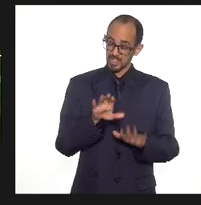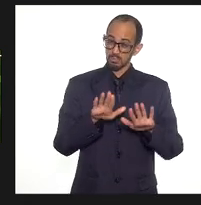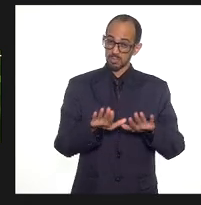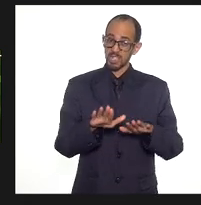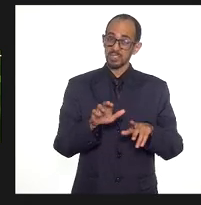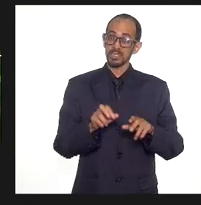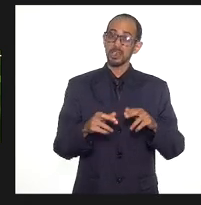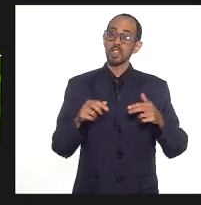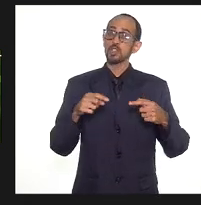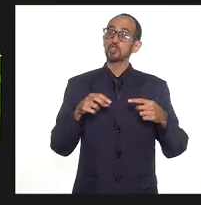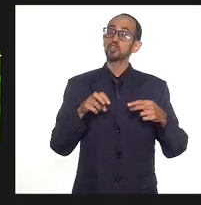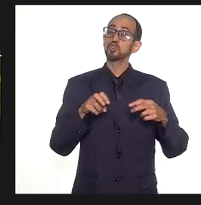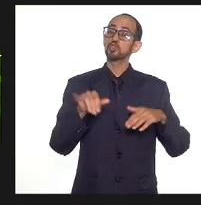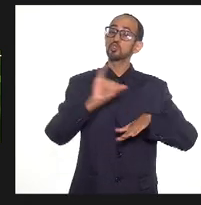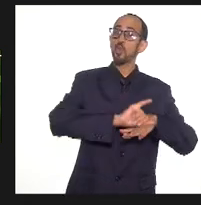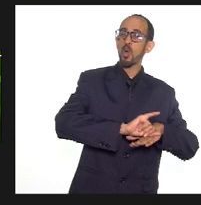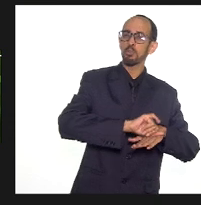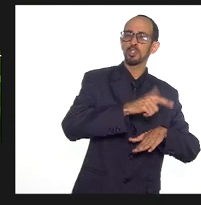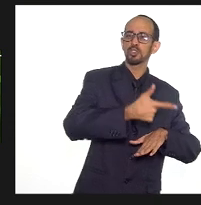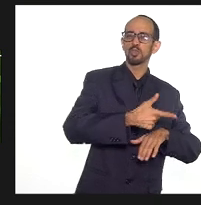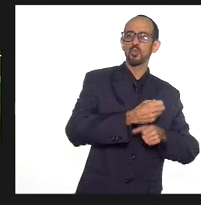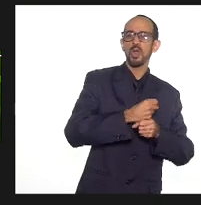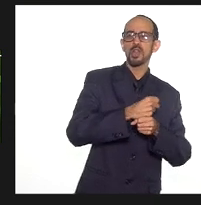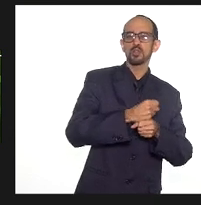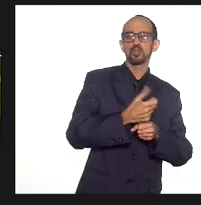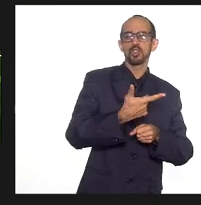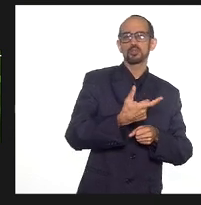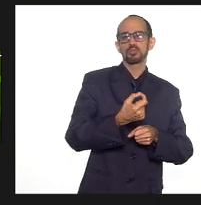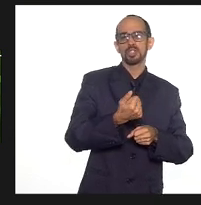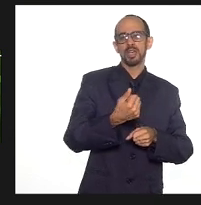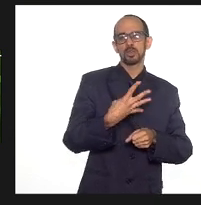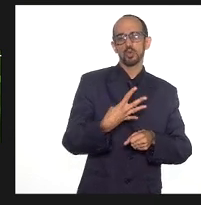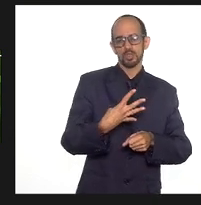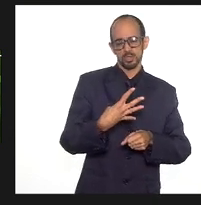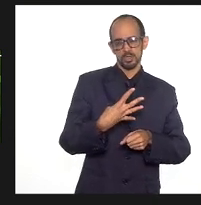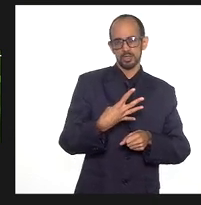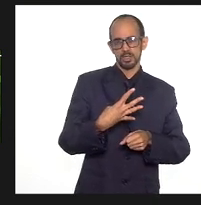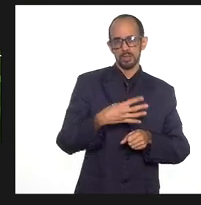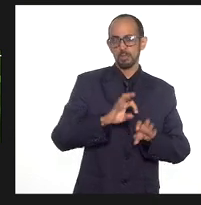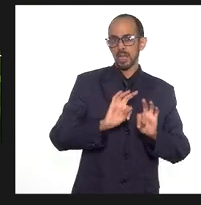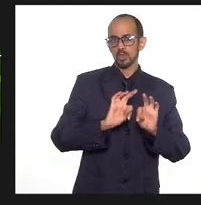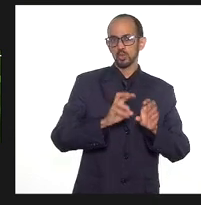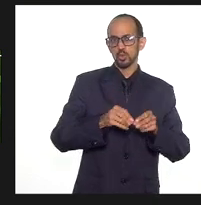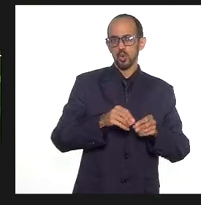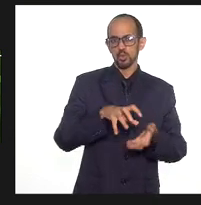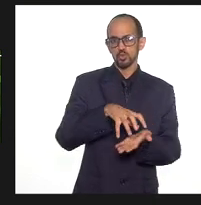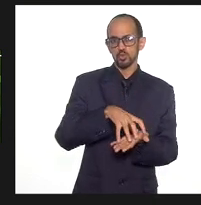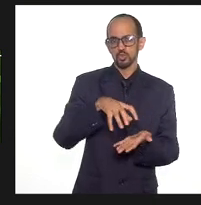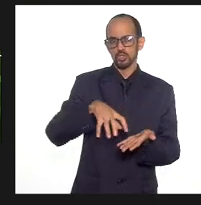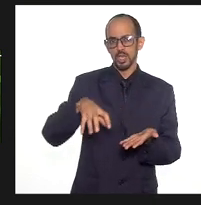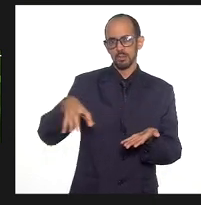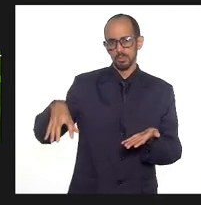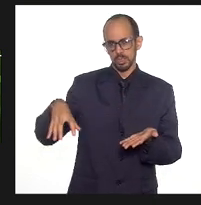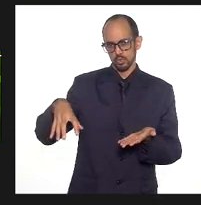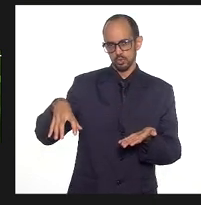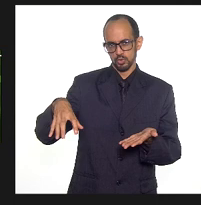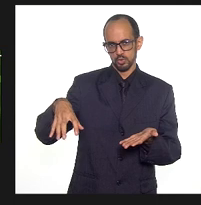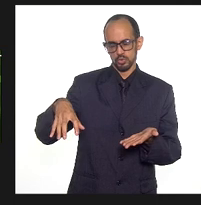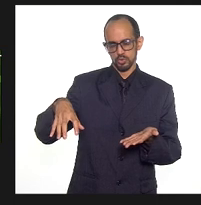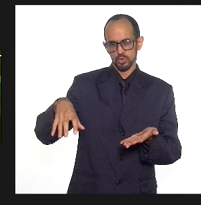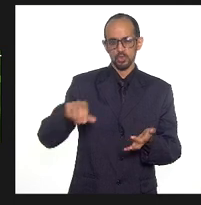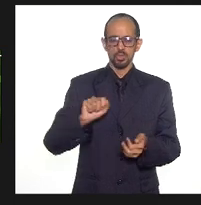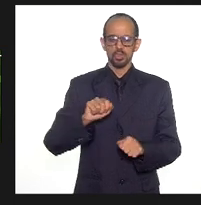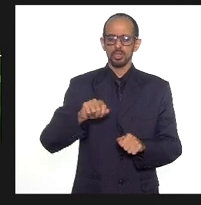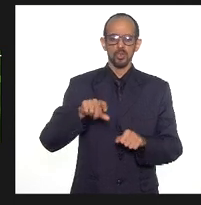de 2014, as demonstrações financeiras, para todos os segmentos de negócio, lembrando que a Petrobras é uma empresa